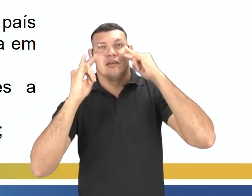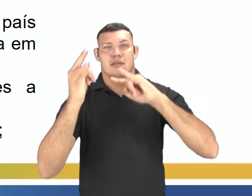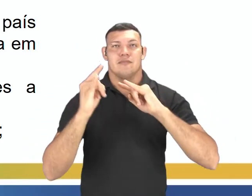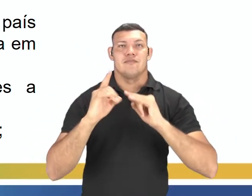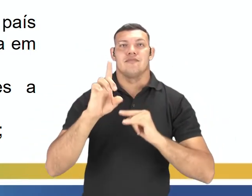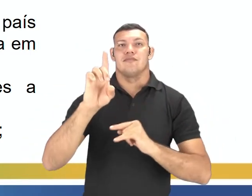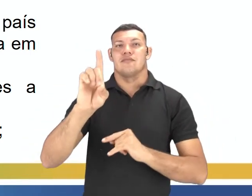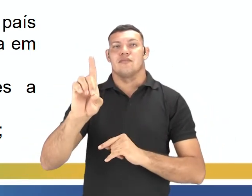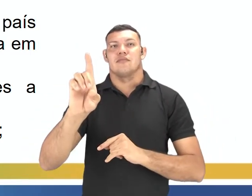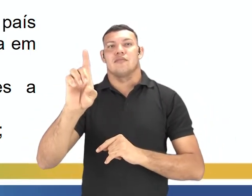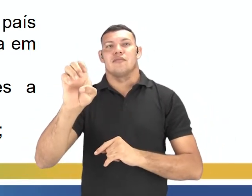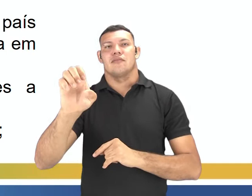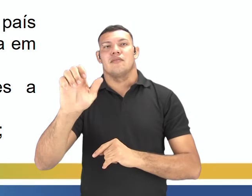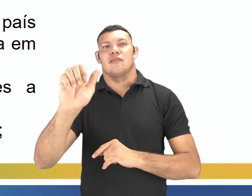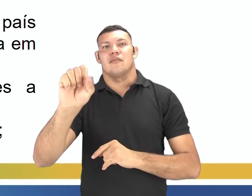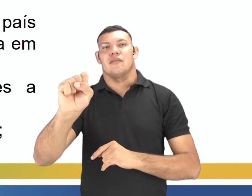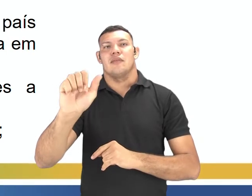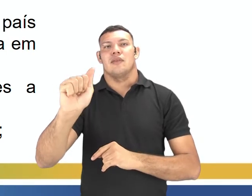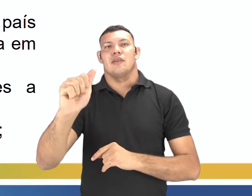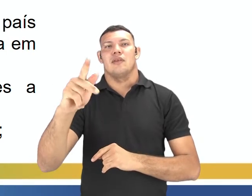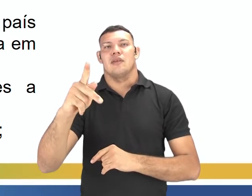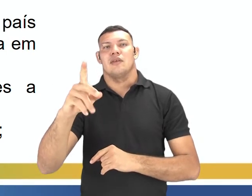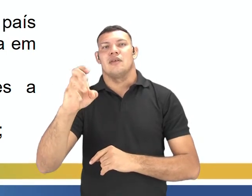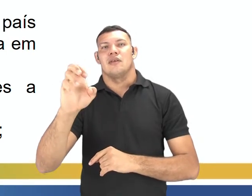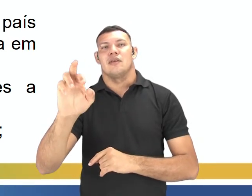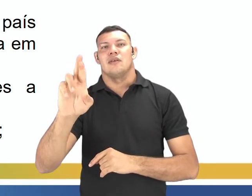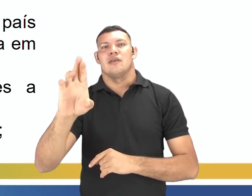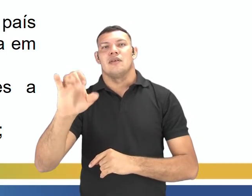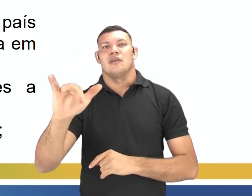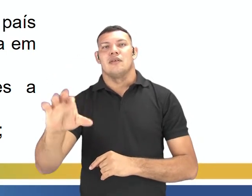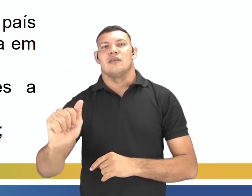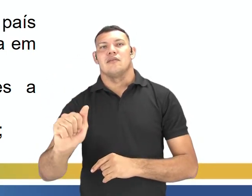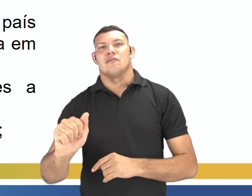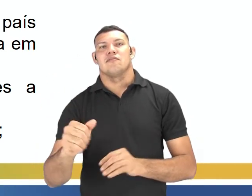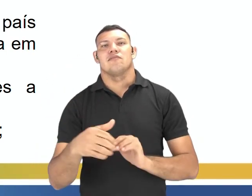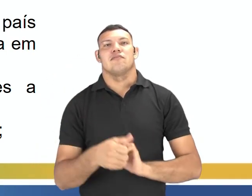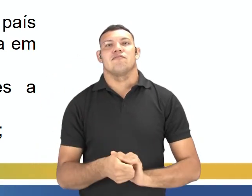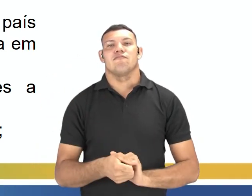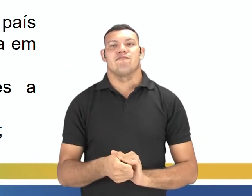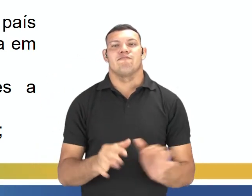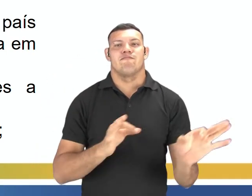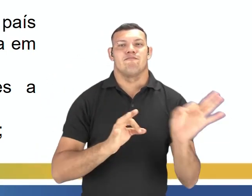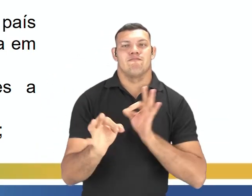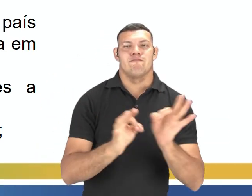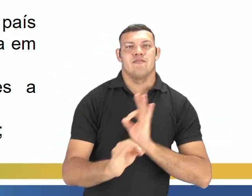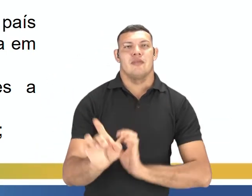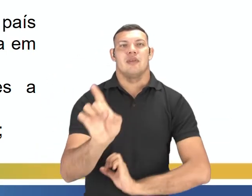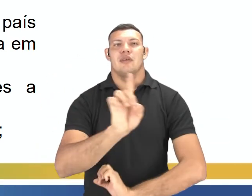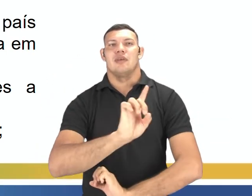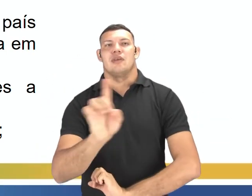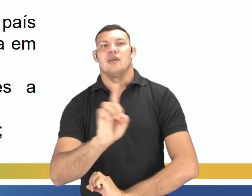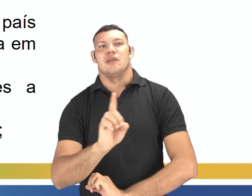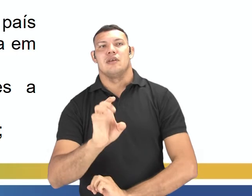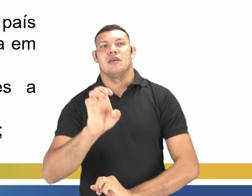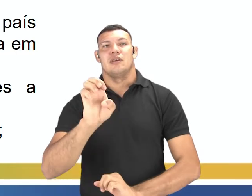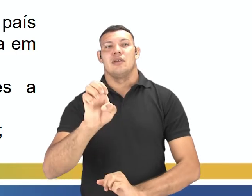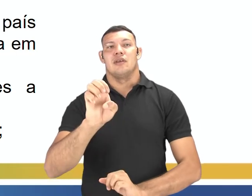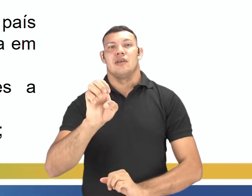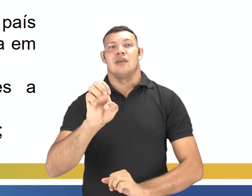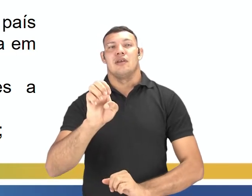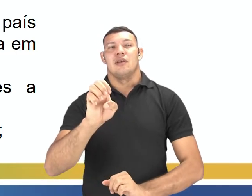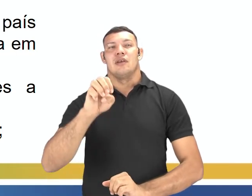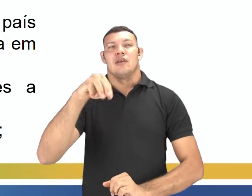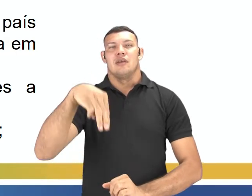vir à tona. A pessoa emergiu. Então, ela flutuou, ela subiu nas